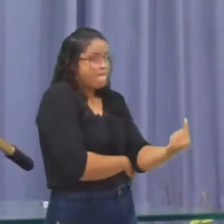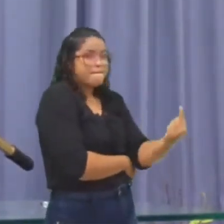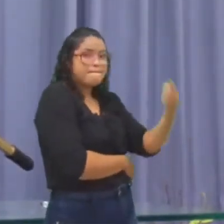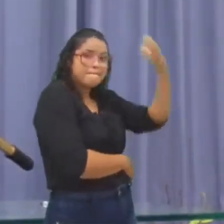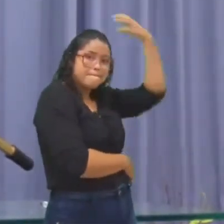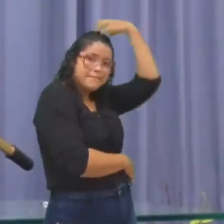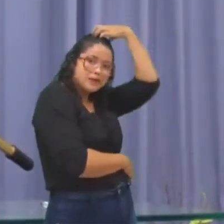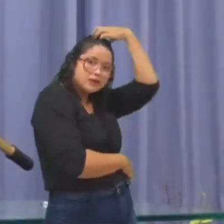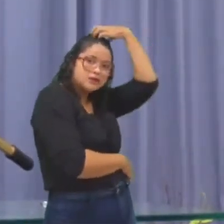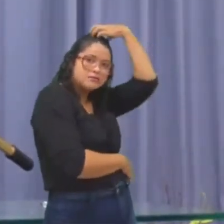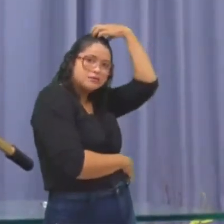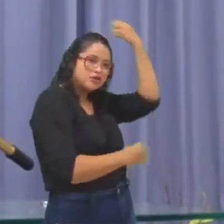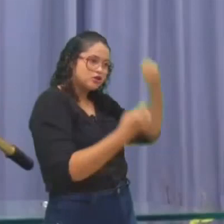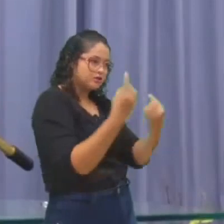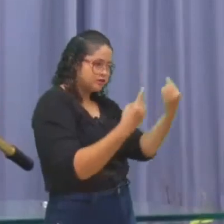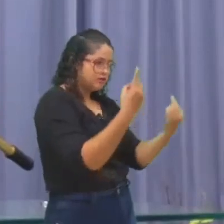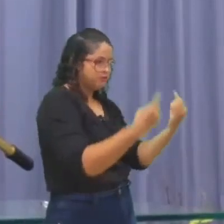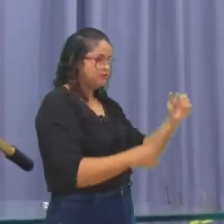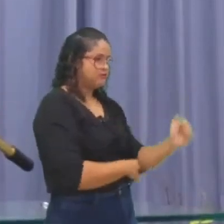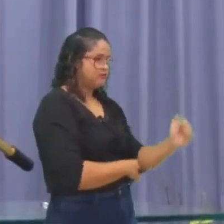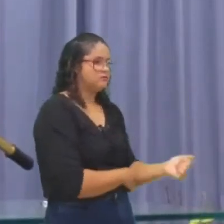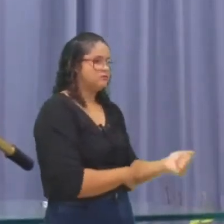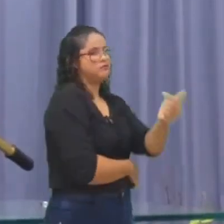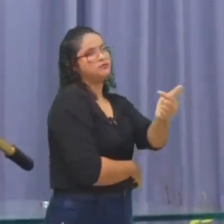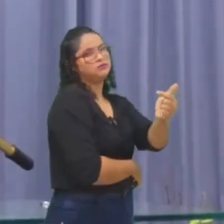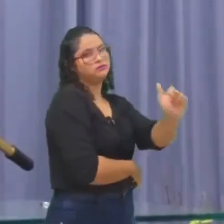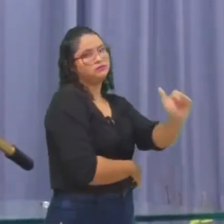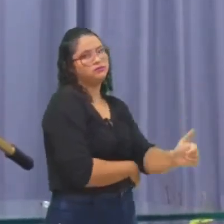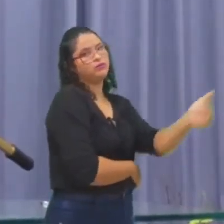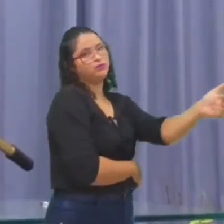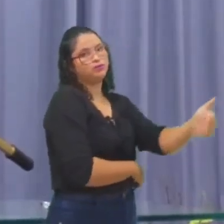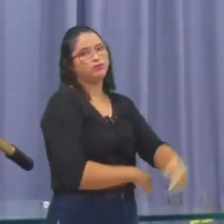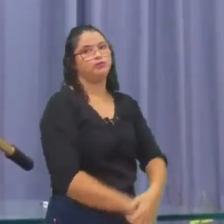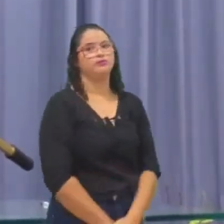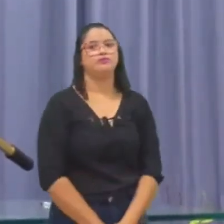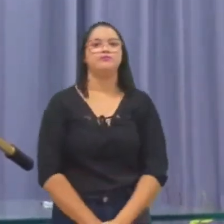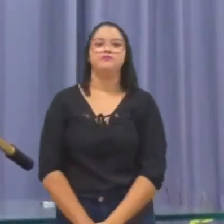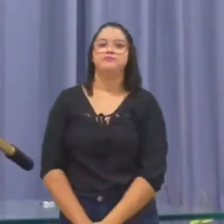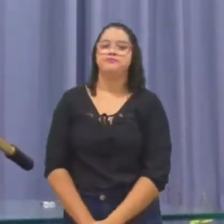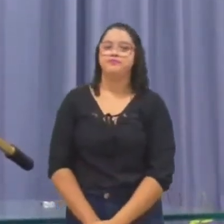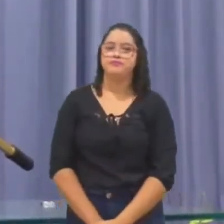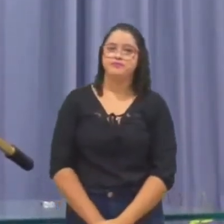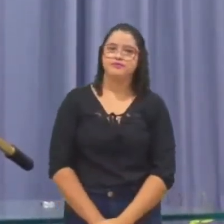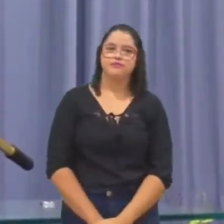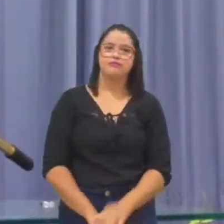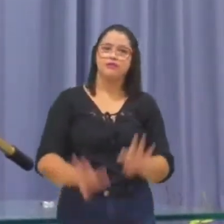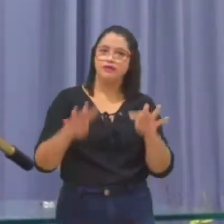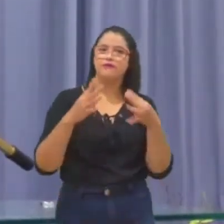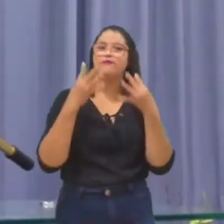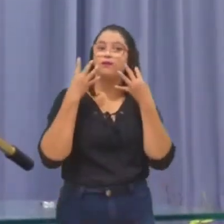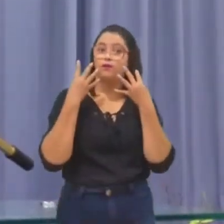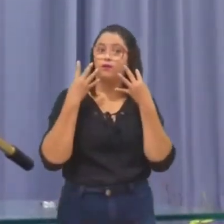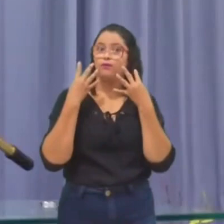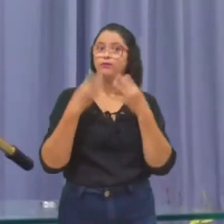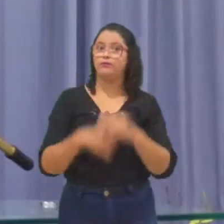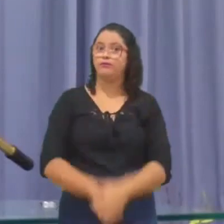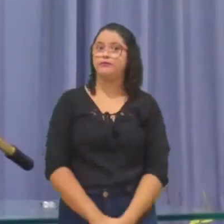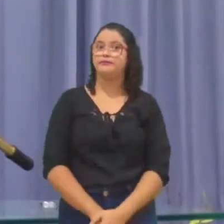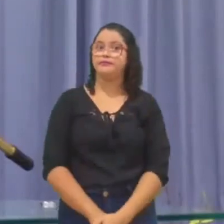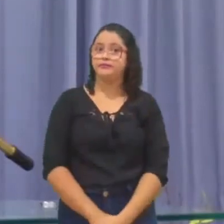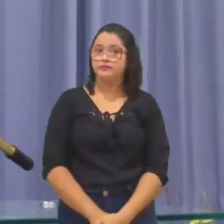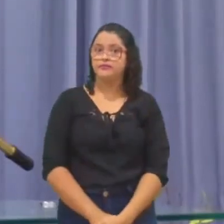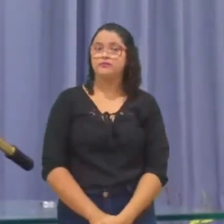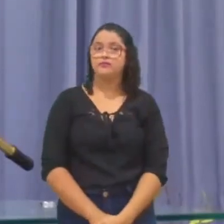eles. Veja, querido irmão, vejam essa história. Eu quero que você